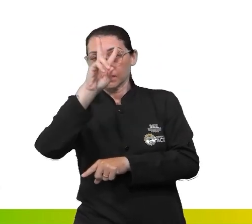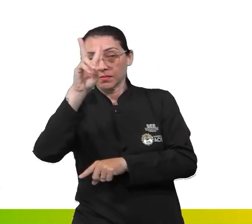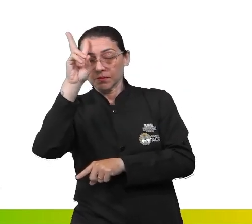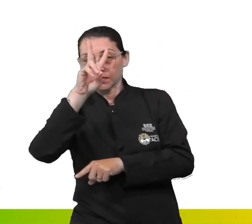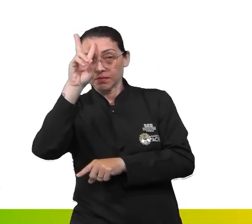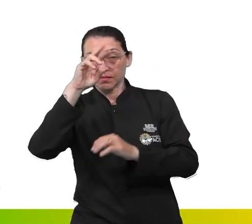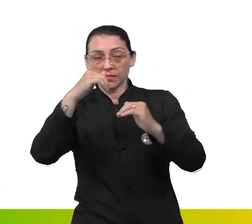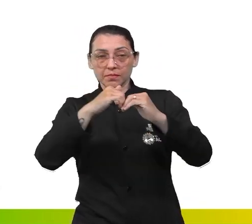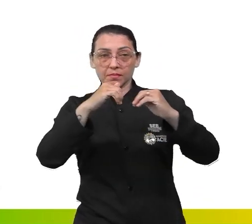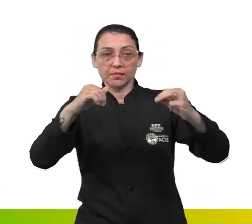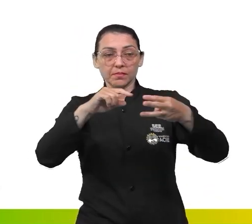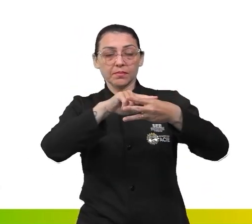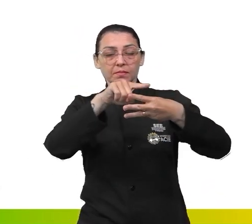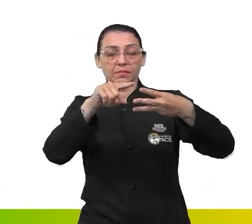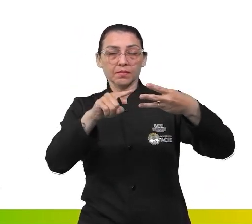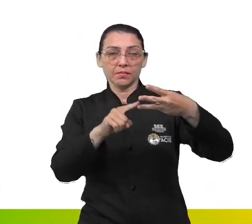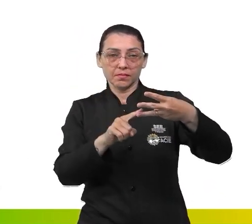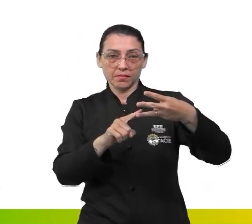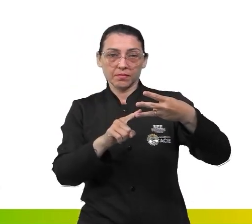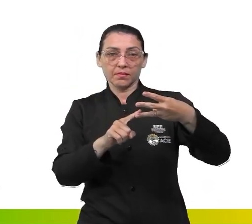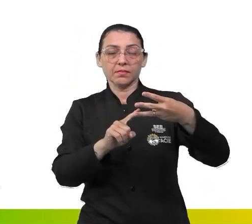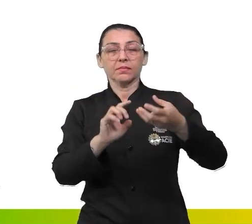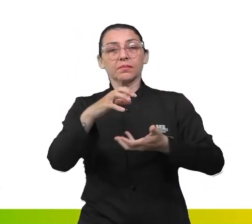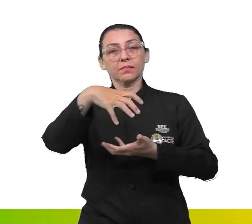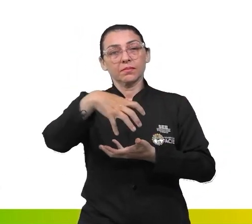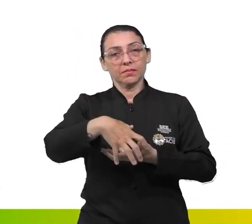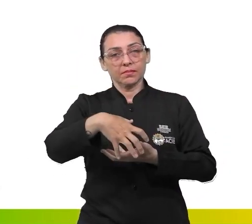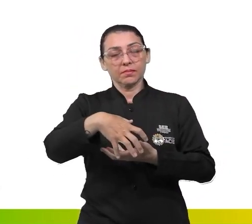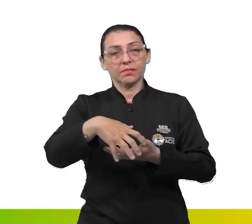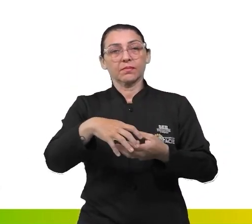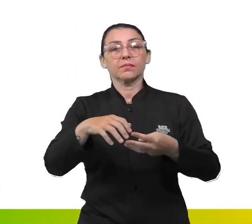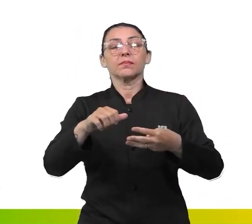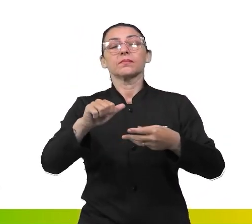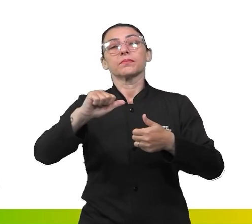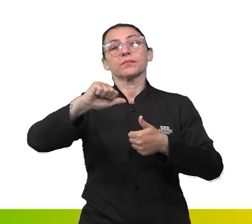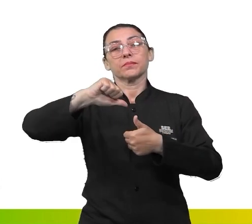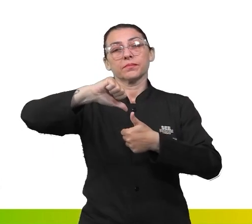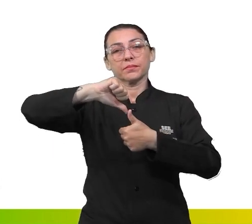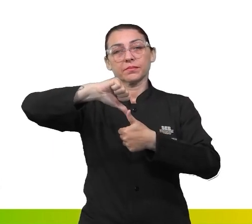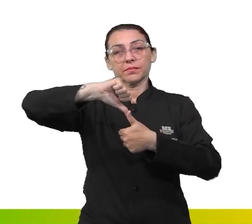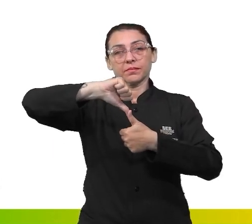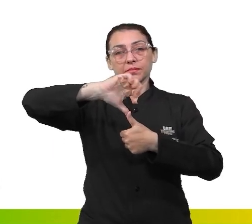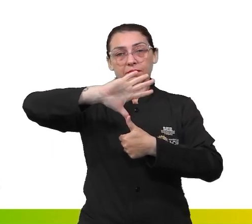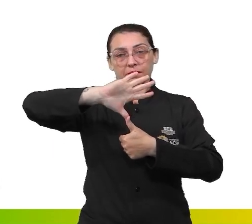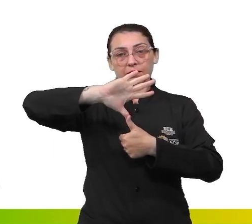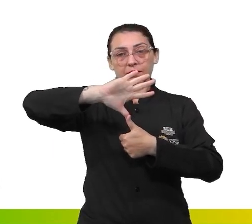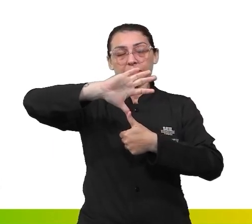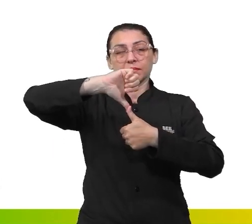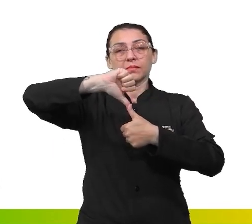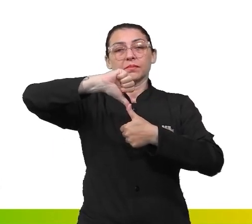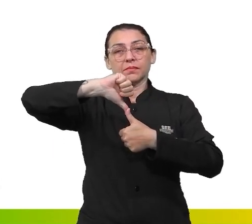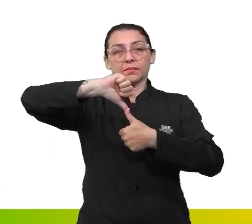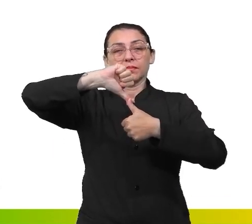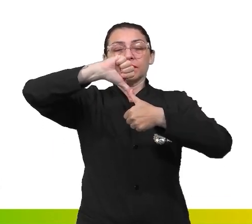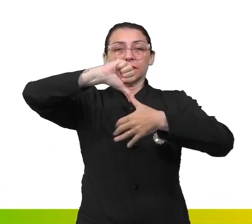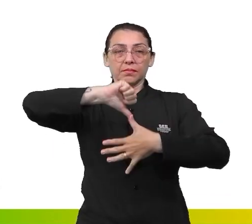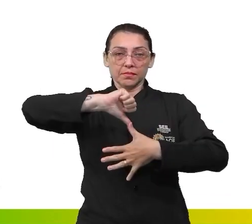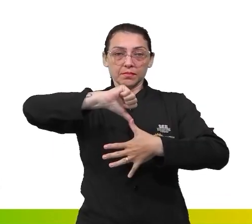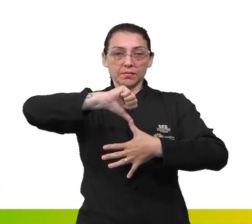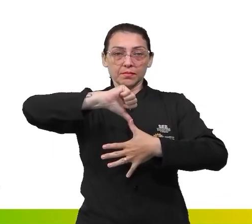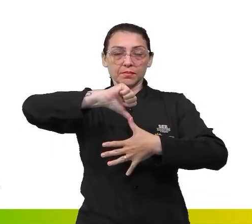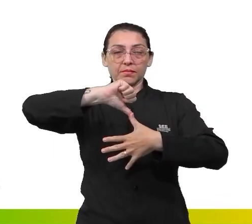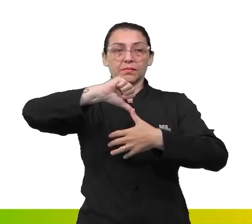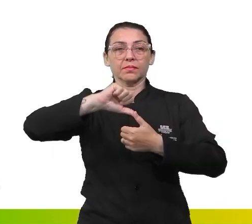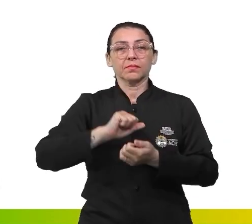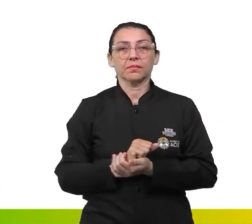a divisão geográfica do continente vai ser América do Norte, América Central